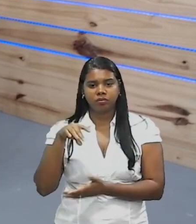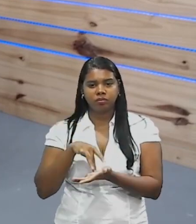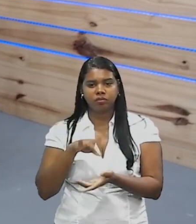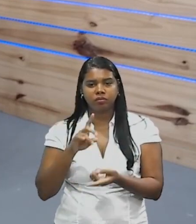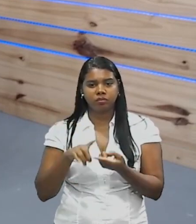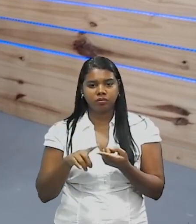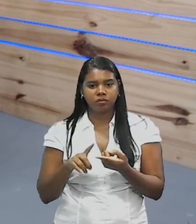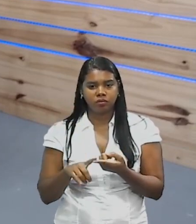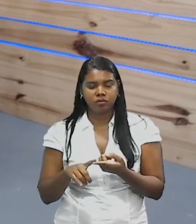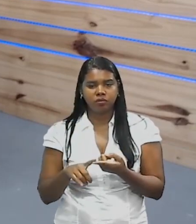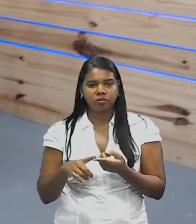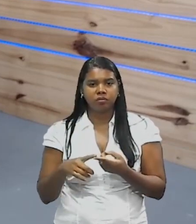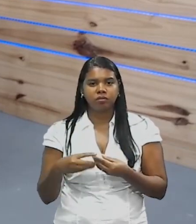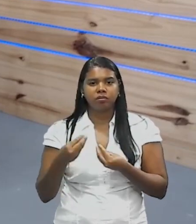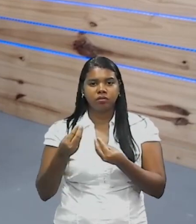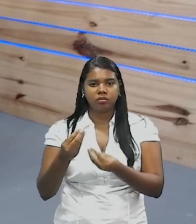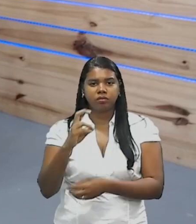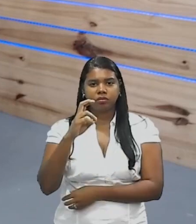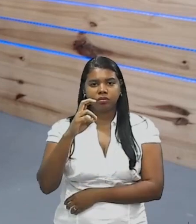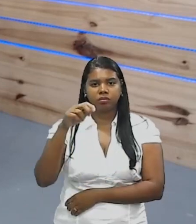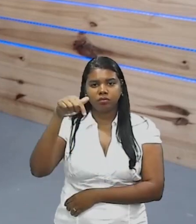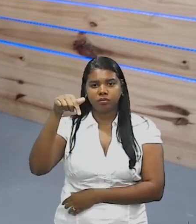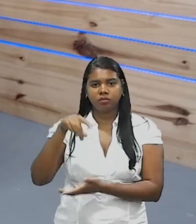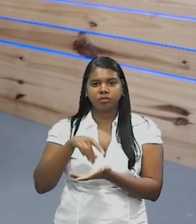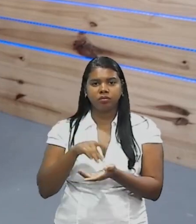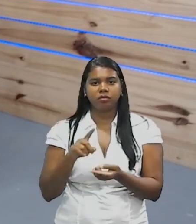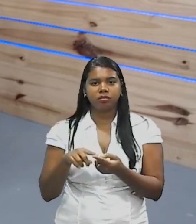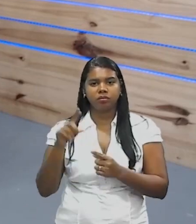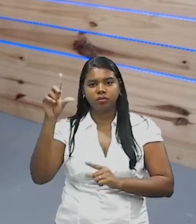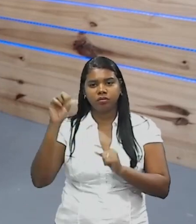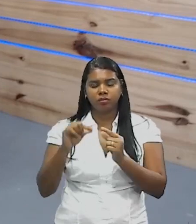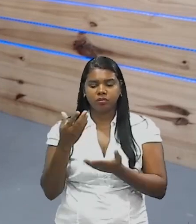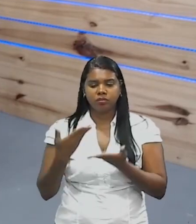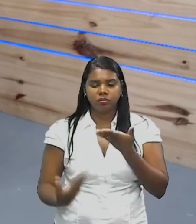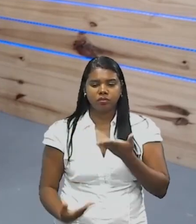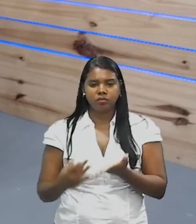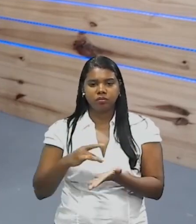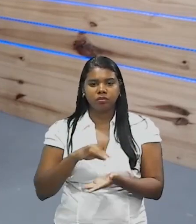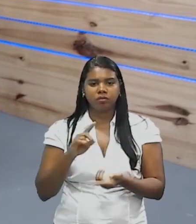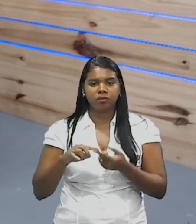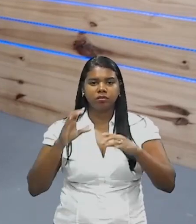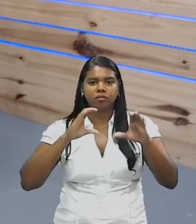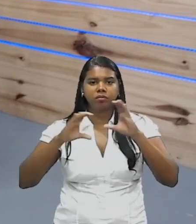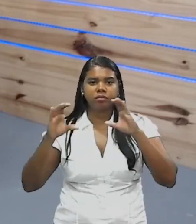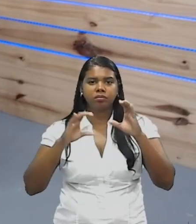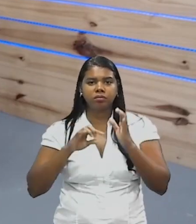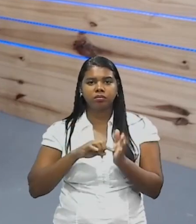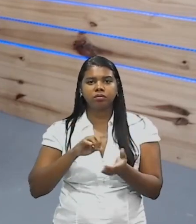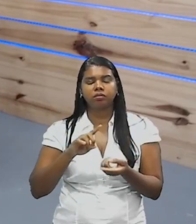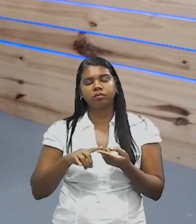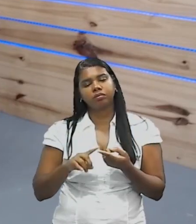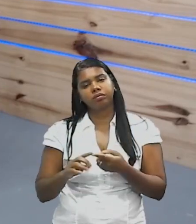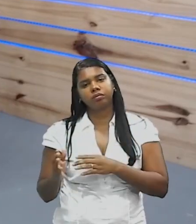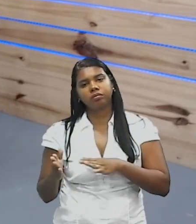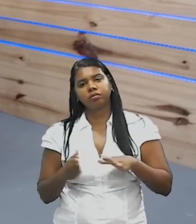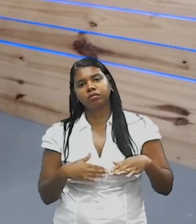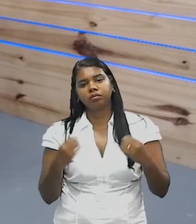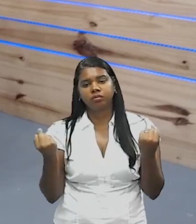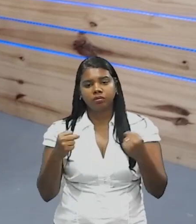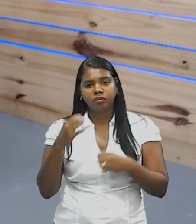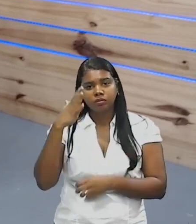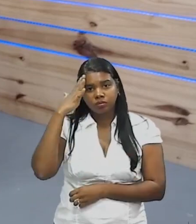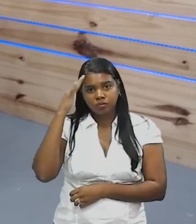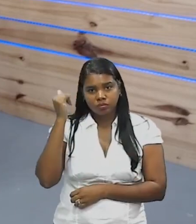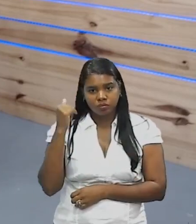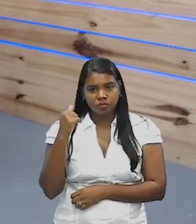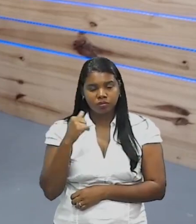periodicamente, ressaltando 5S, ressaltando redução de perdas, ela também tem que comunicar isso para o cliente, né? O cliente ele tem que saber, ele pode entrar no